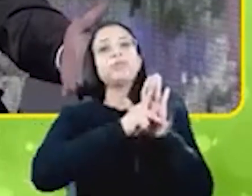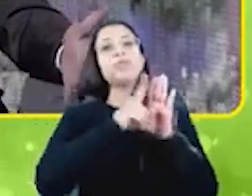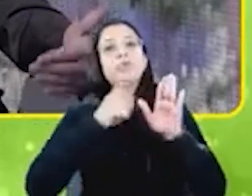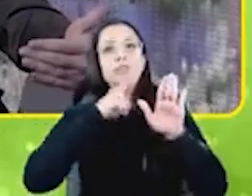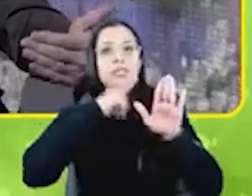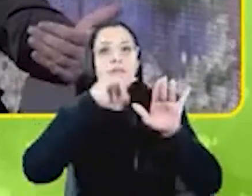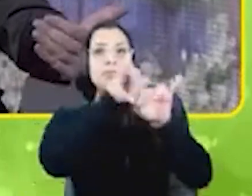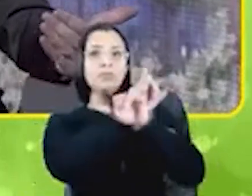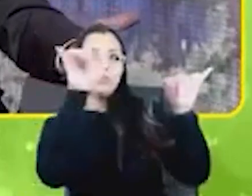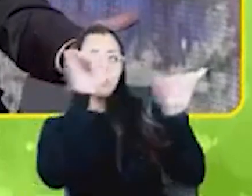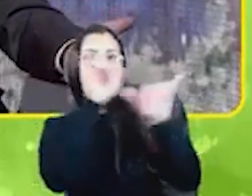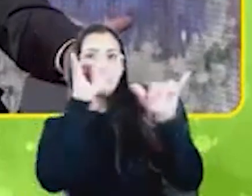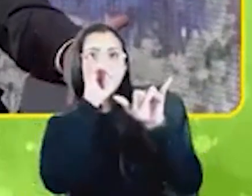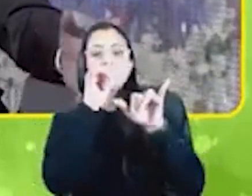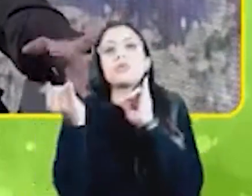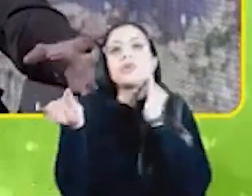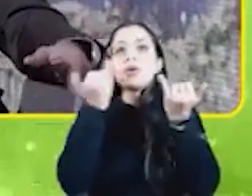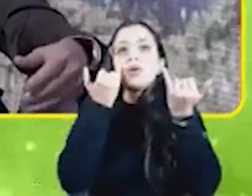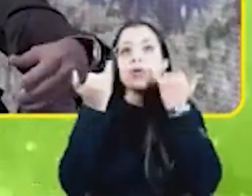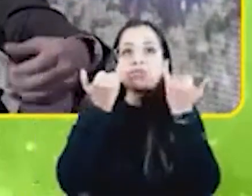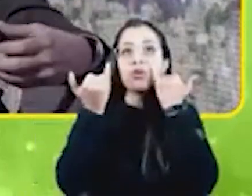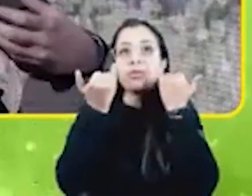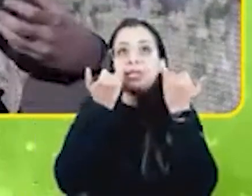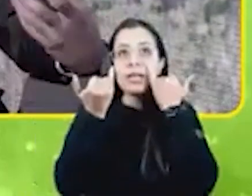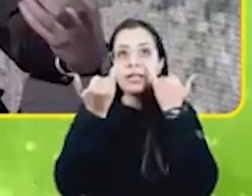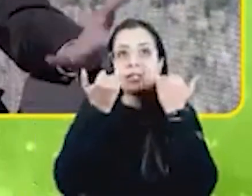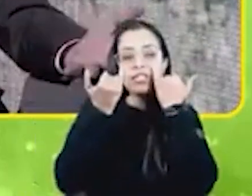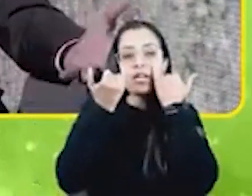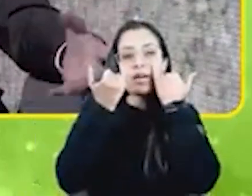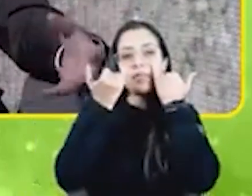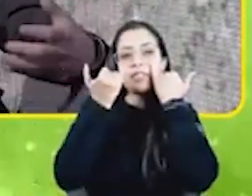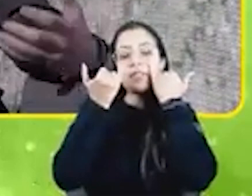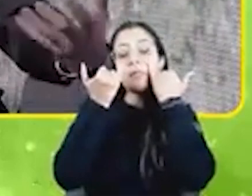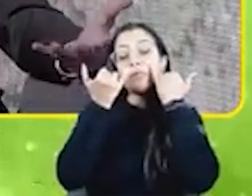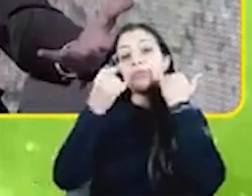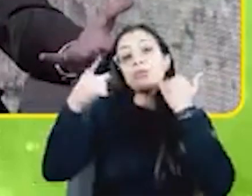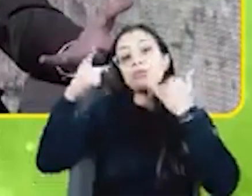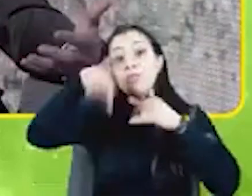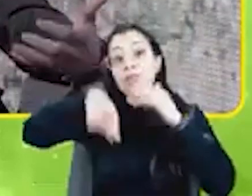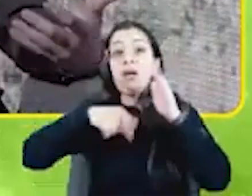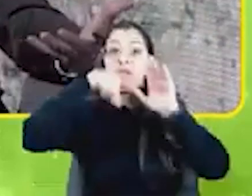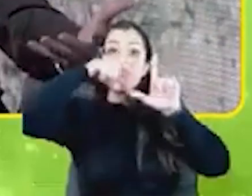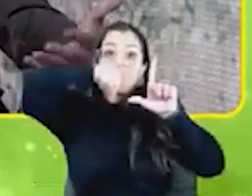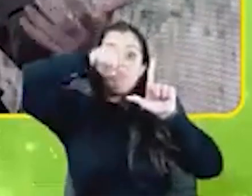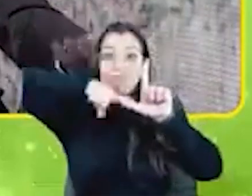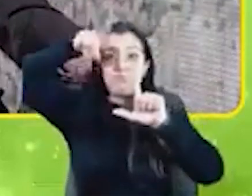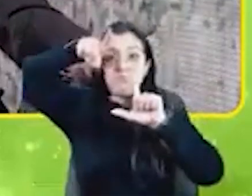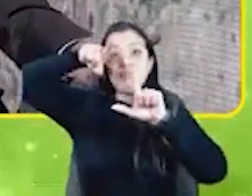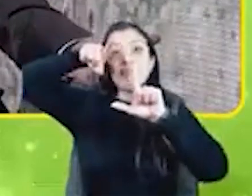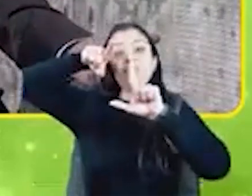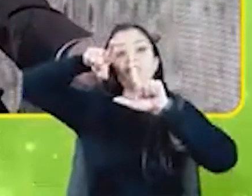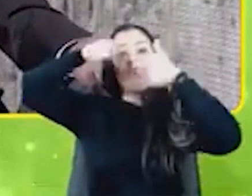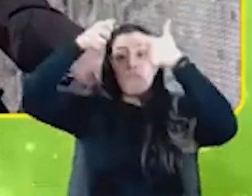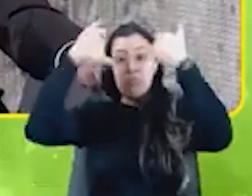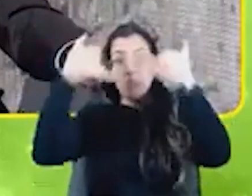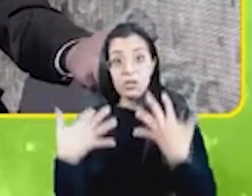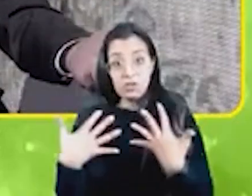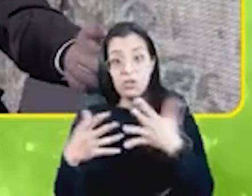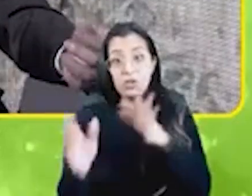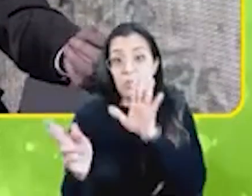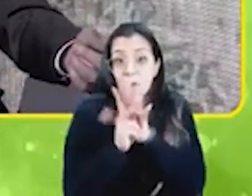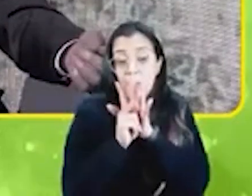lastreadas dados bem firmes que são diretrizes para a estratégia nacional para a neutralidade climática